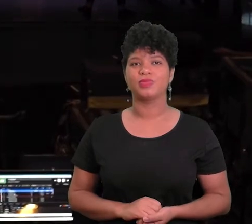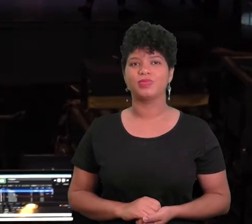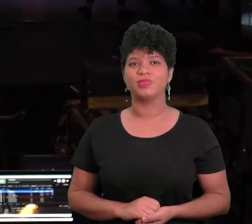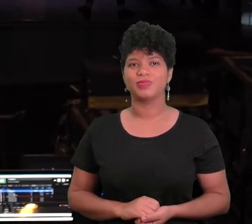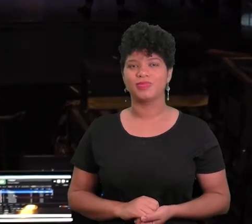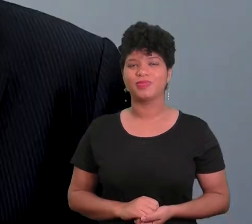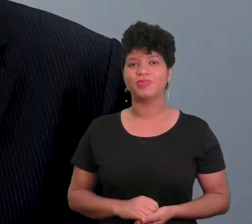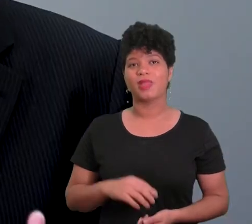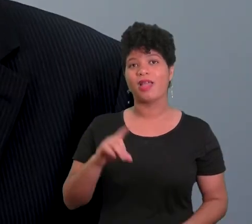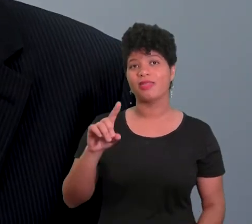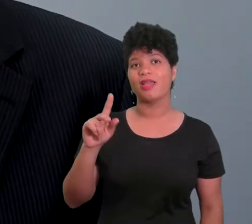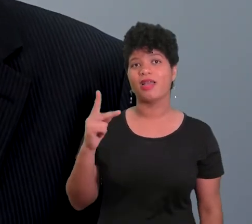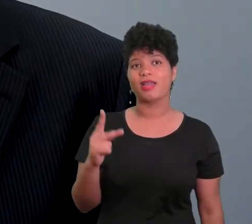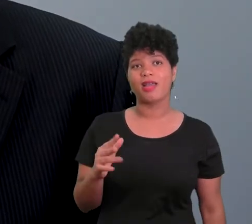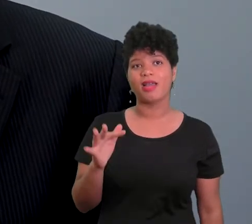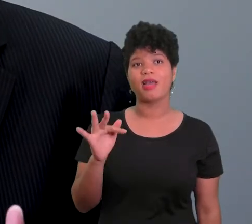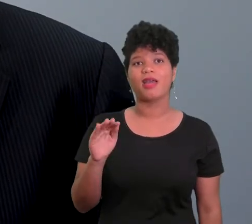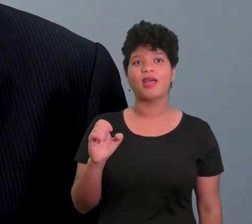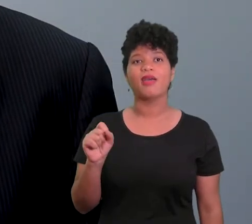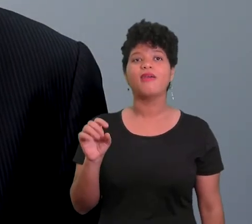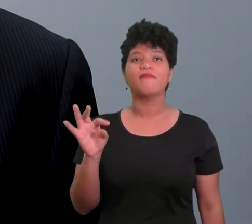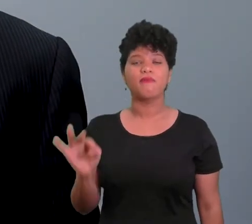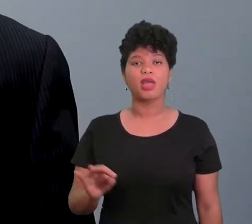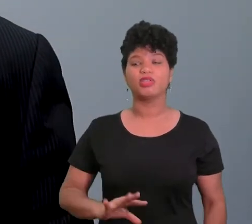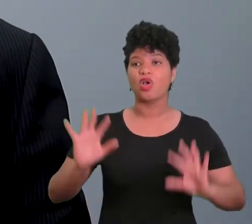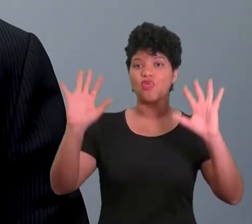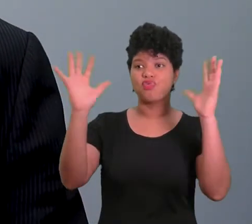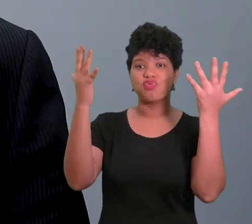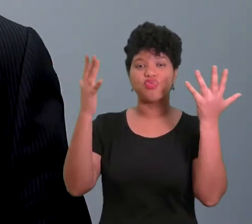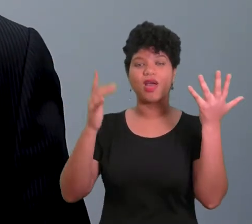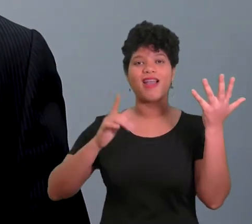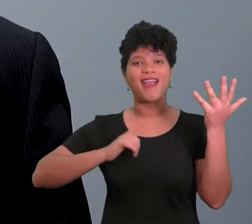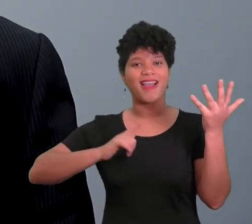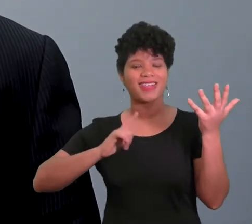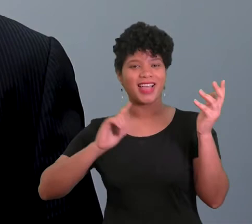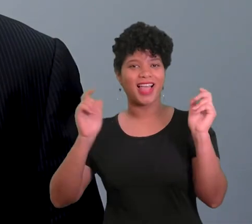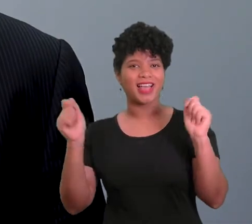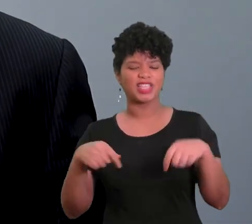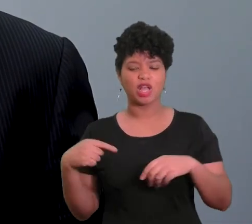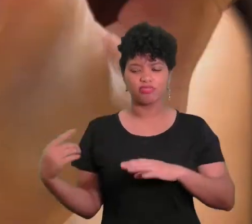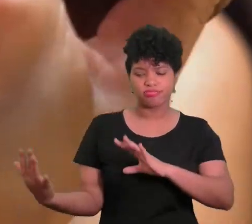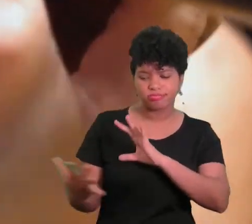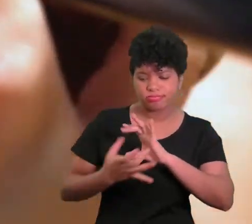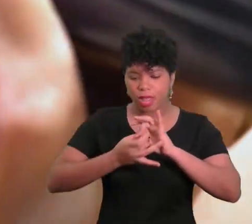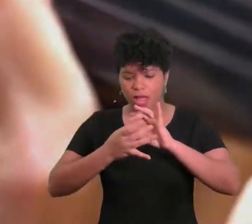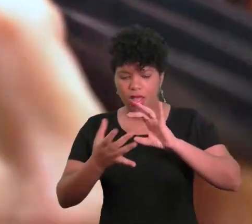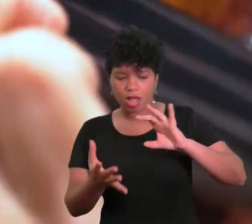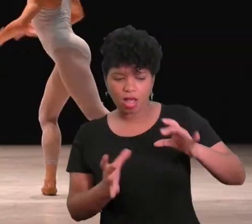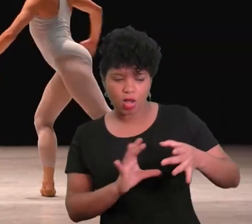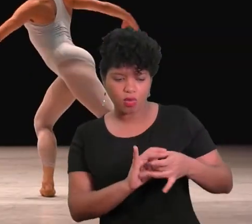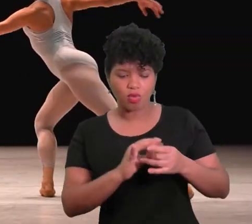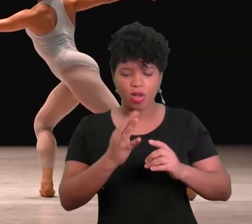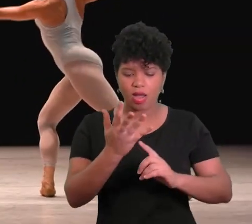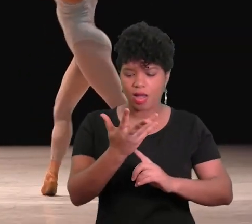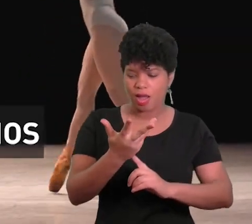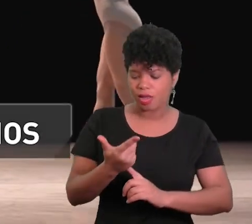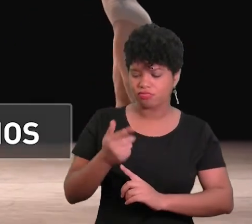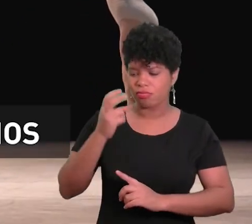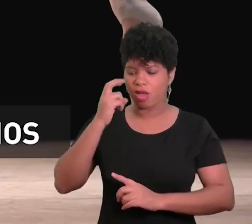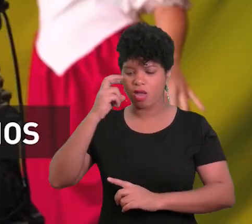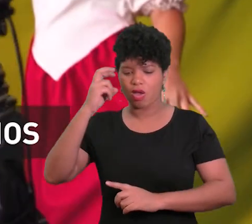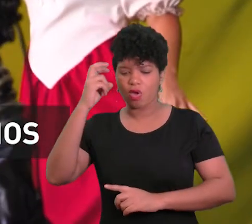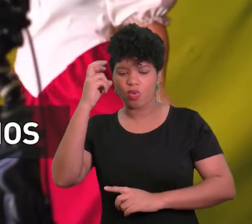DH Fest é um evento, é um festival que celebra a conexão entre arte,